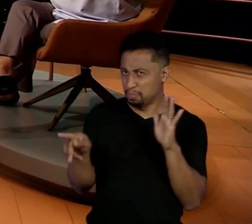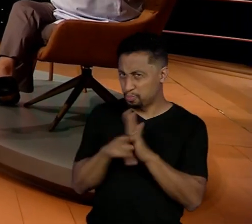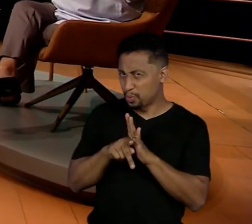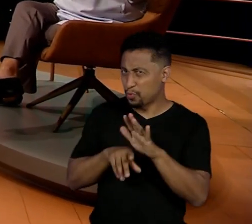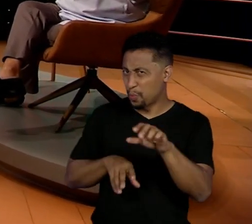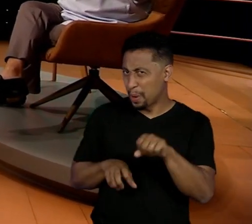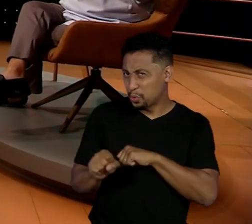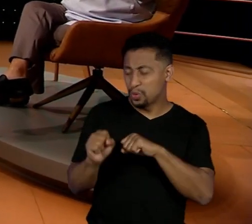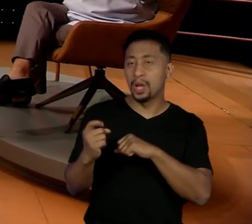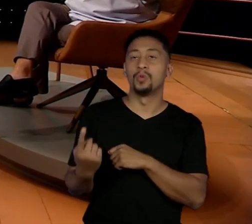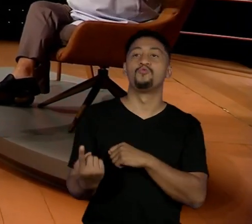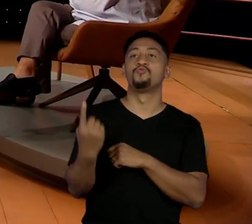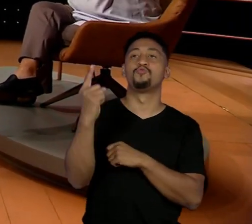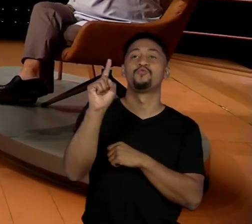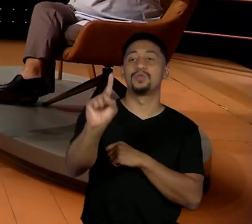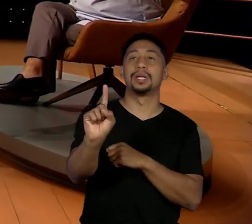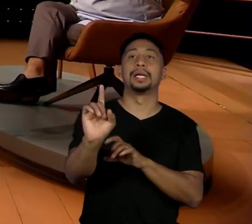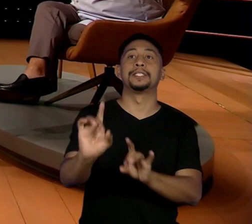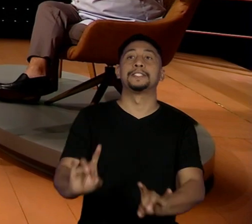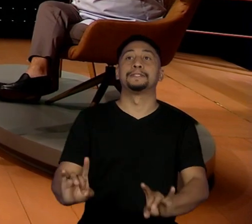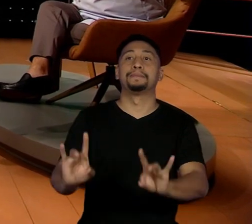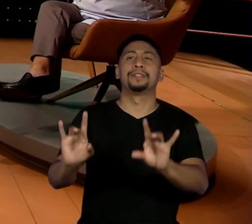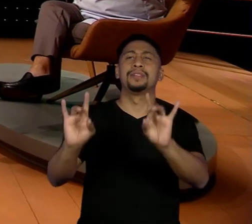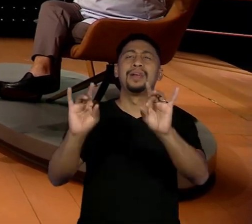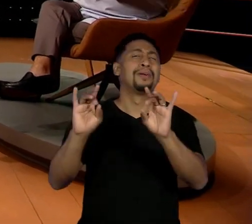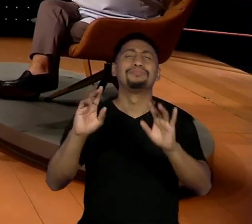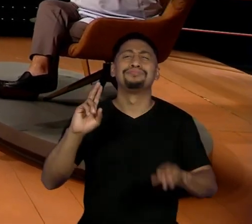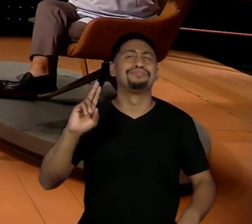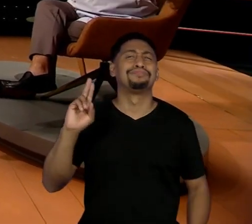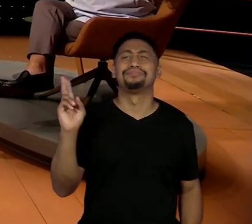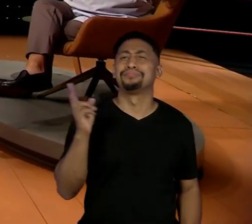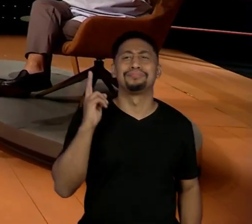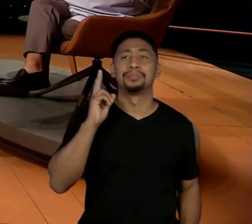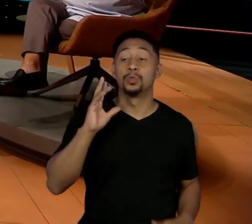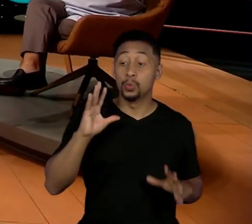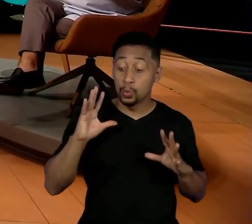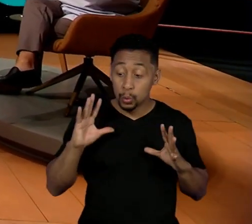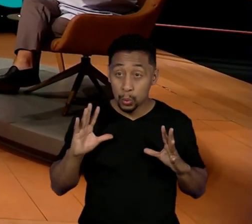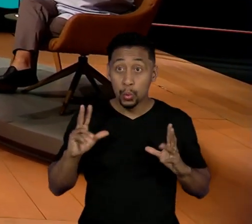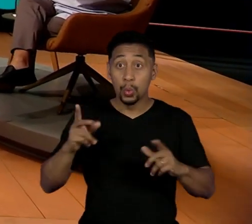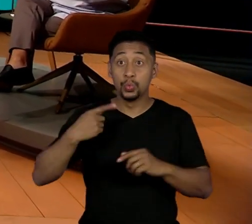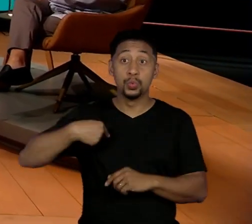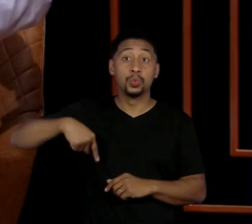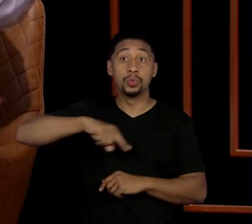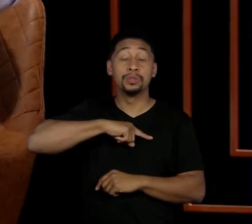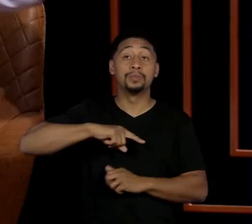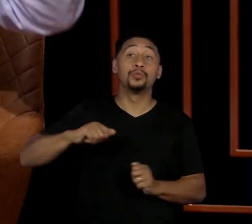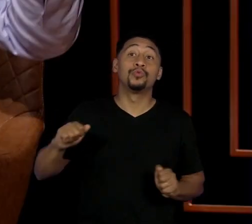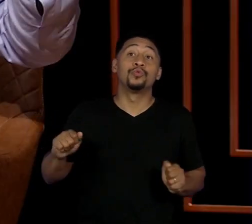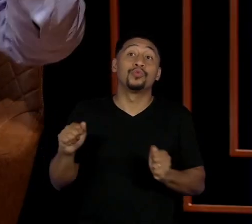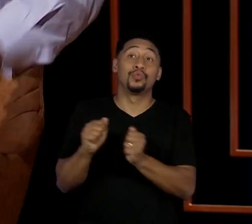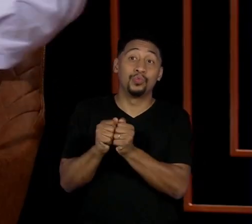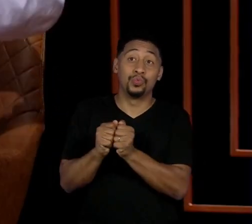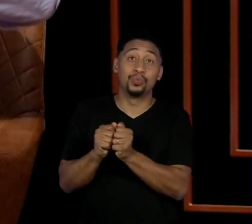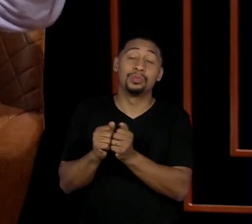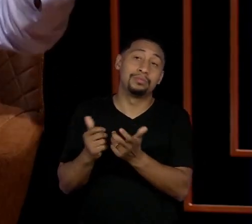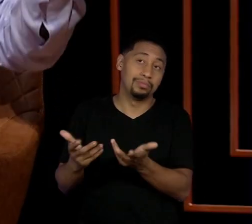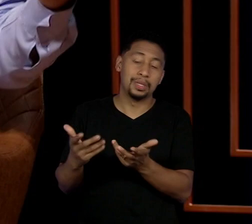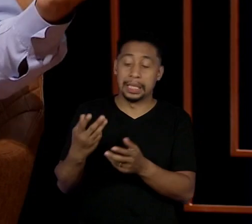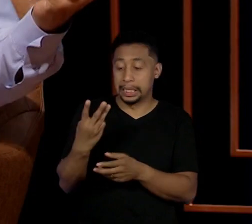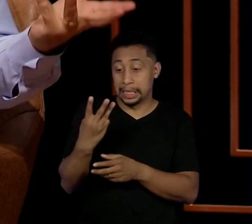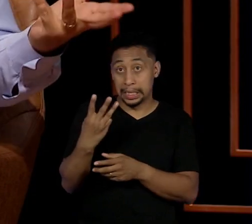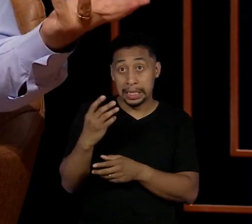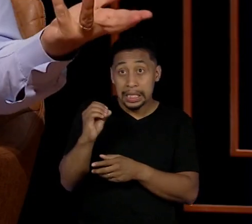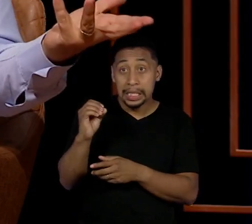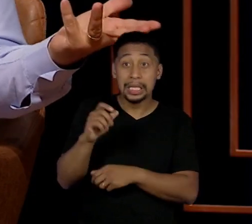um Bu. Cara, todos nós estamos aqui. Todos nós estamos juntos. Então, o que a gente propôs para a Bia, éramos 30 alunos, e ela ficou